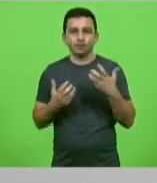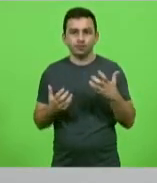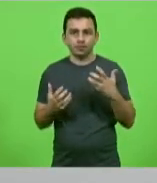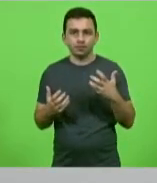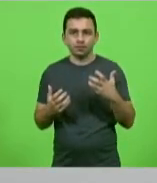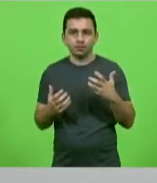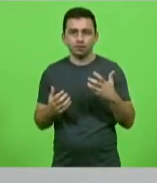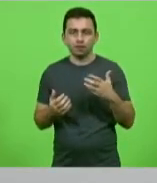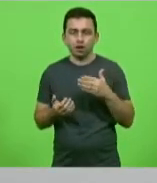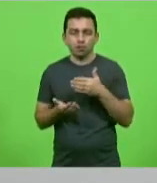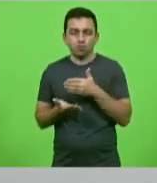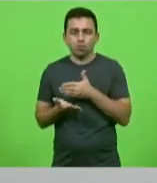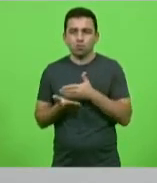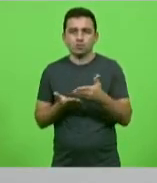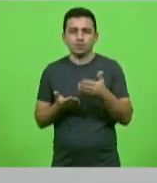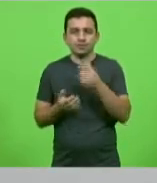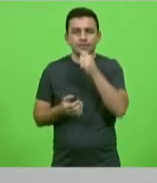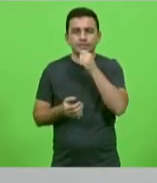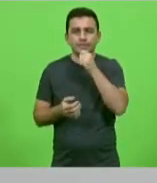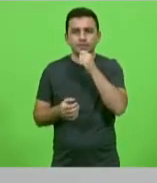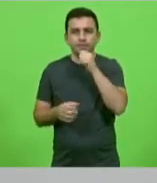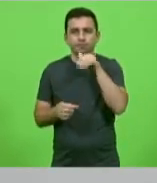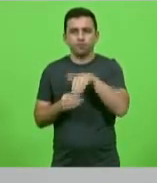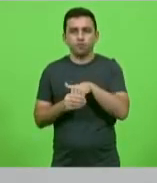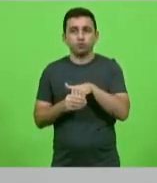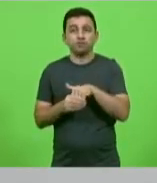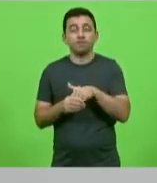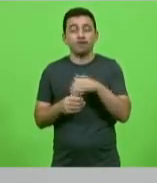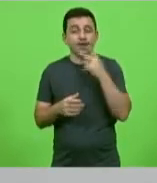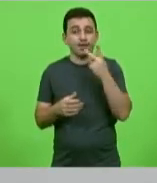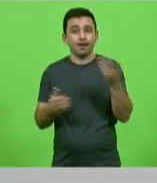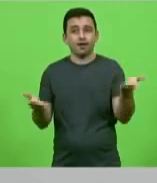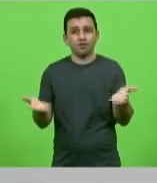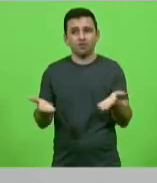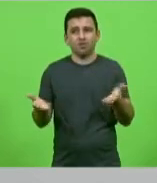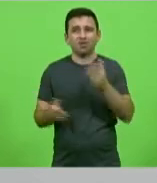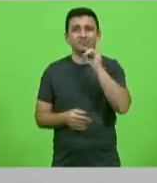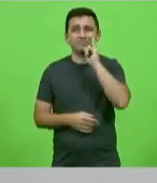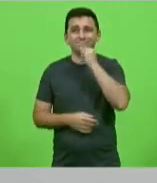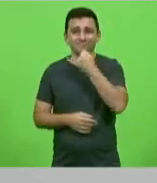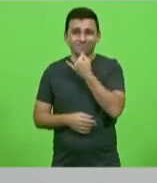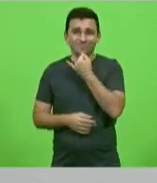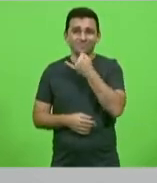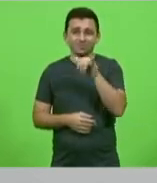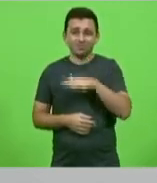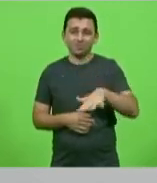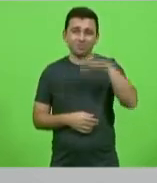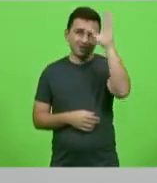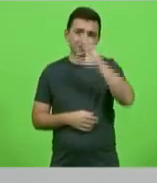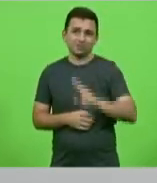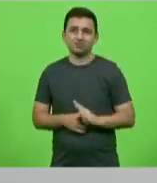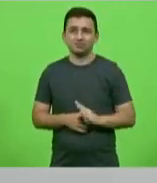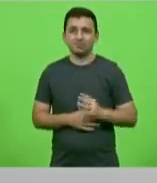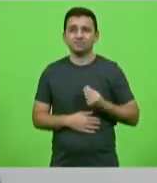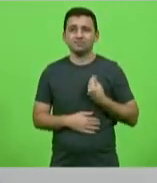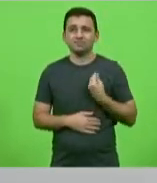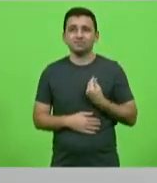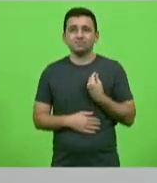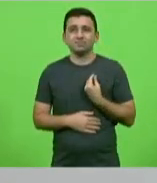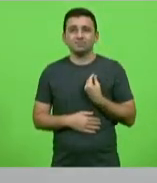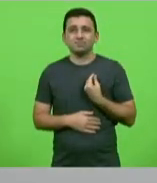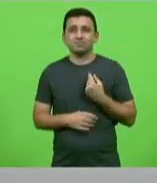não ingressando no meu voto, dizer que este momento é um momento infeliz que o Estado e o Brasil estão vivendo.